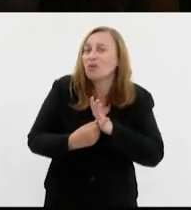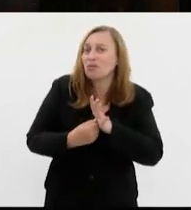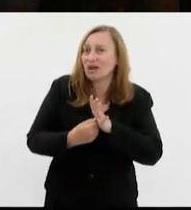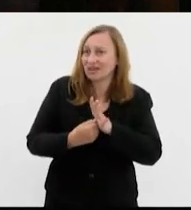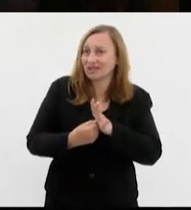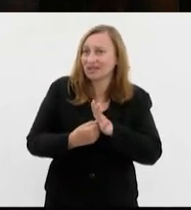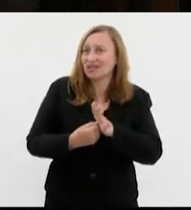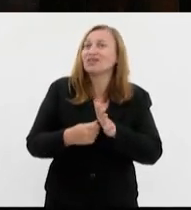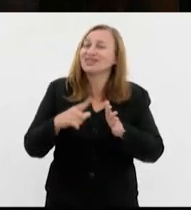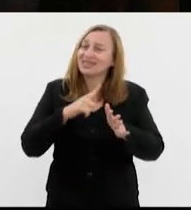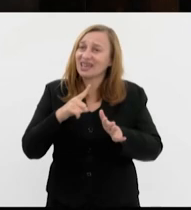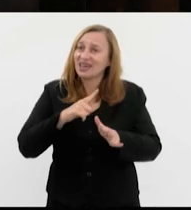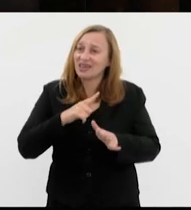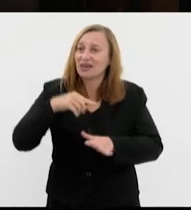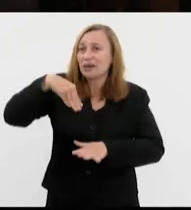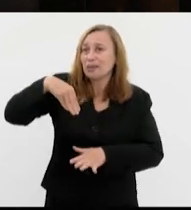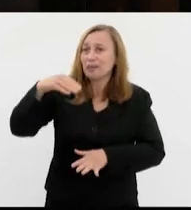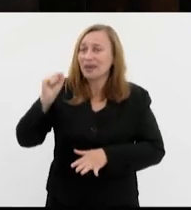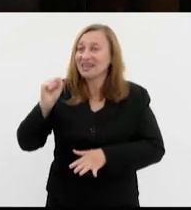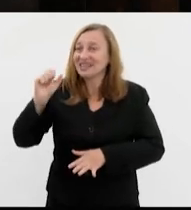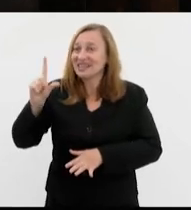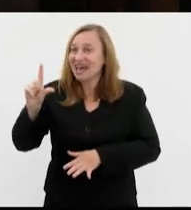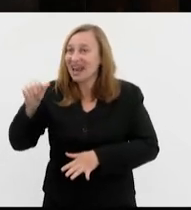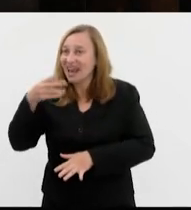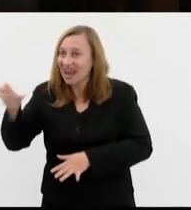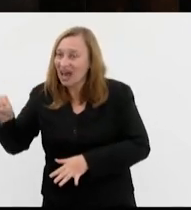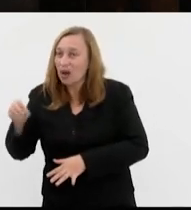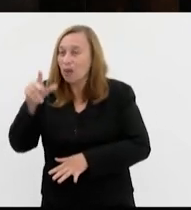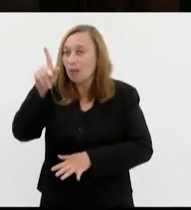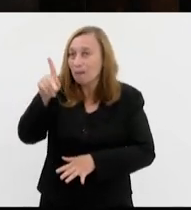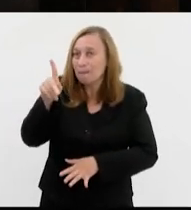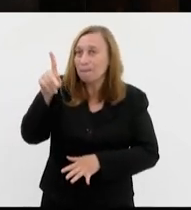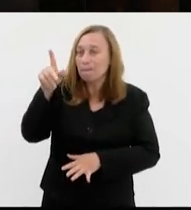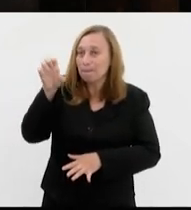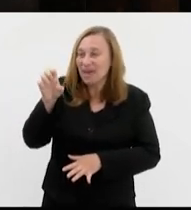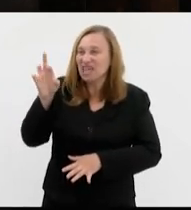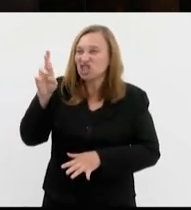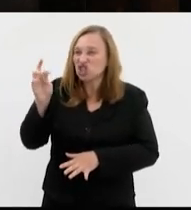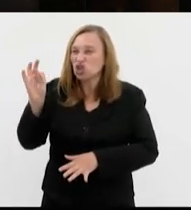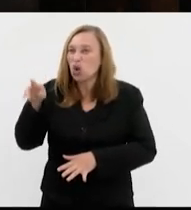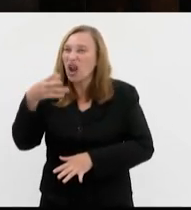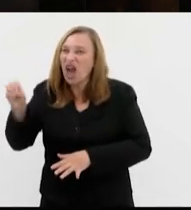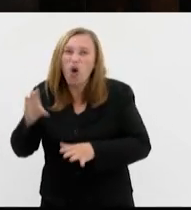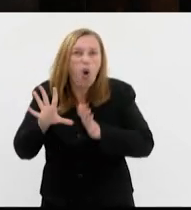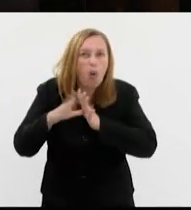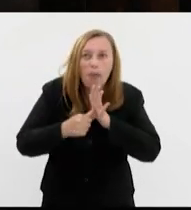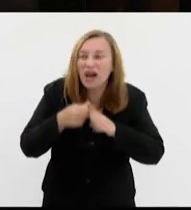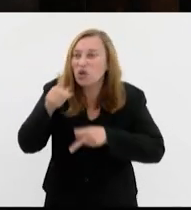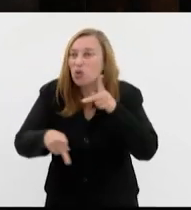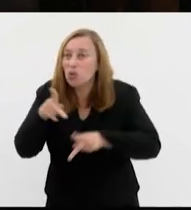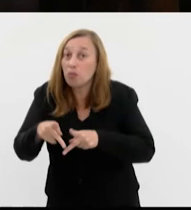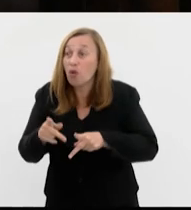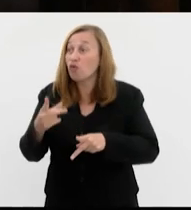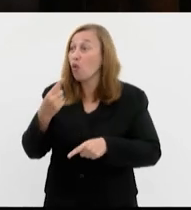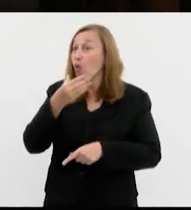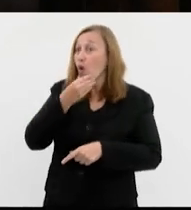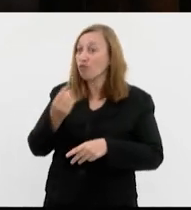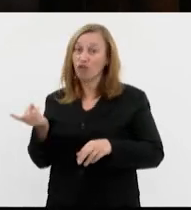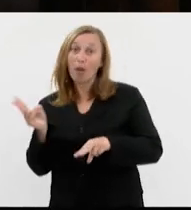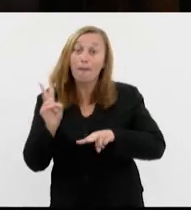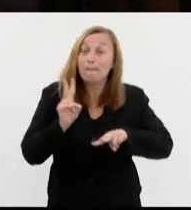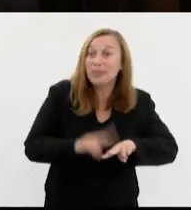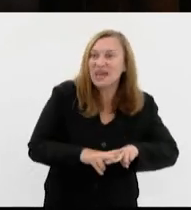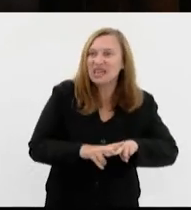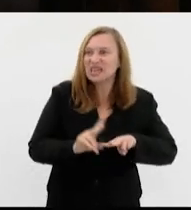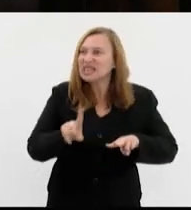teve mensalão, petrolão, acabaram com os fundos de pensão, fizeram e aconteceram, esse cara foi preso.